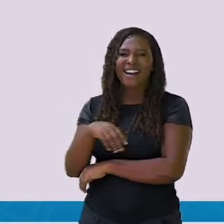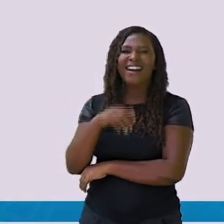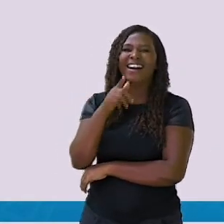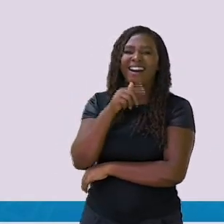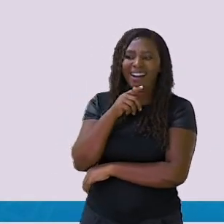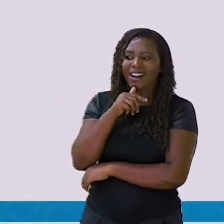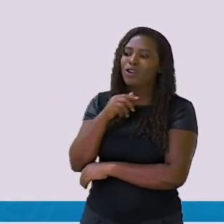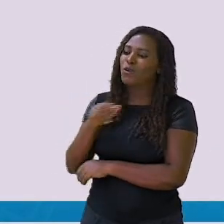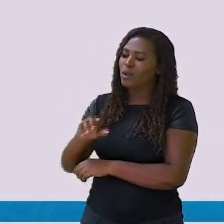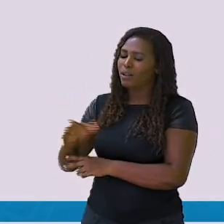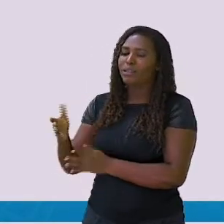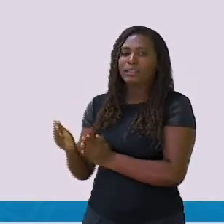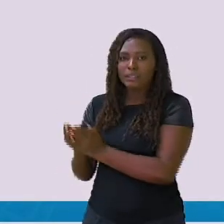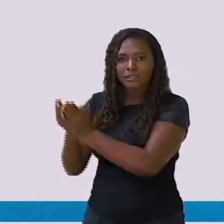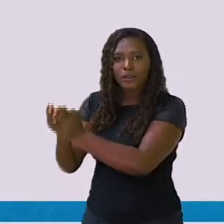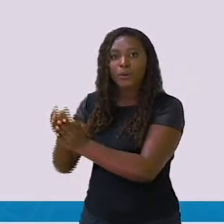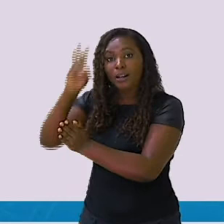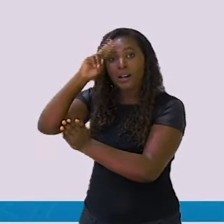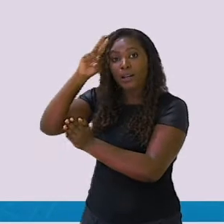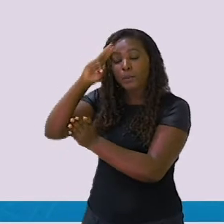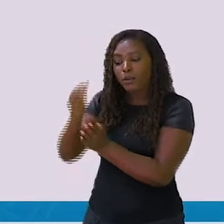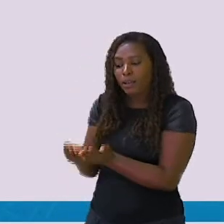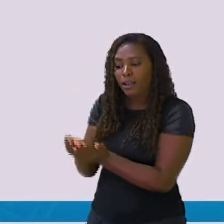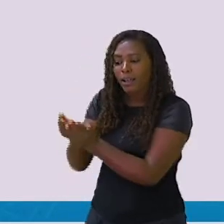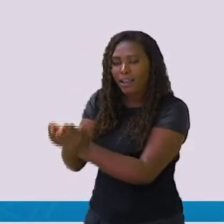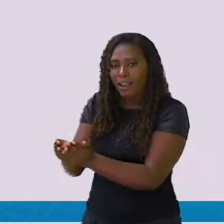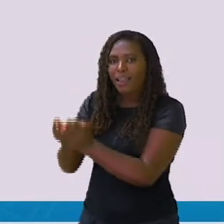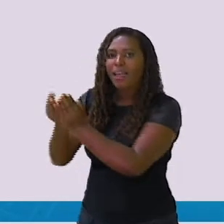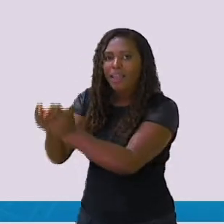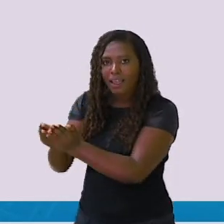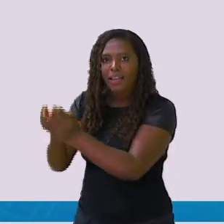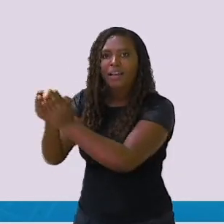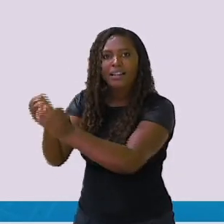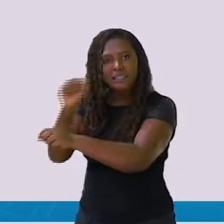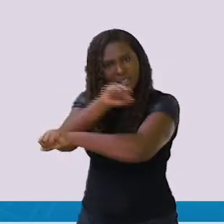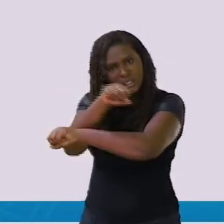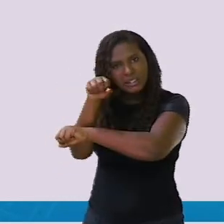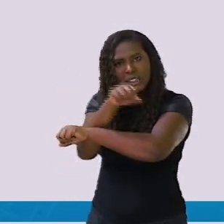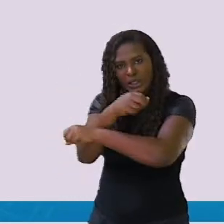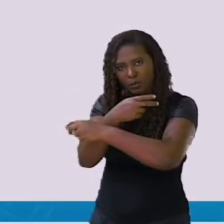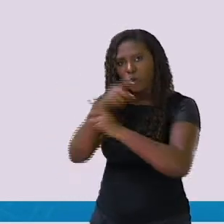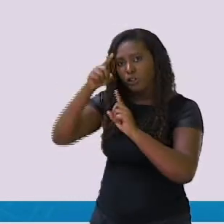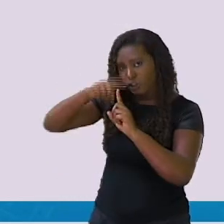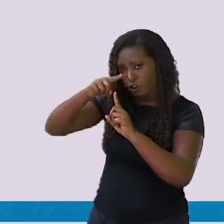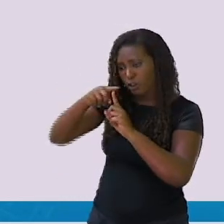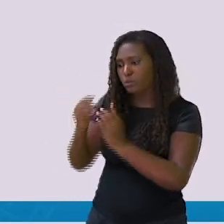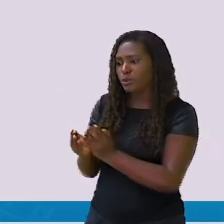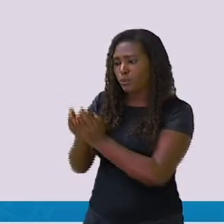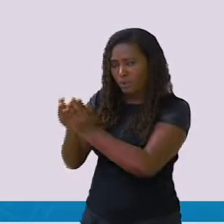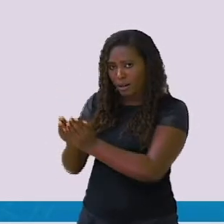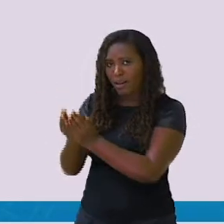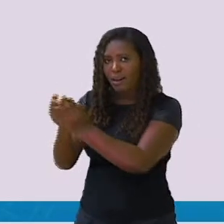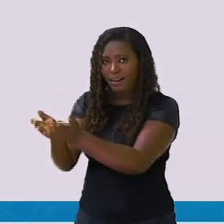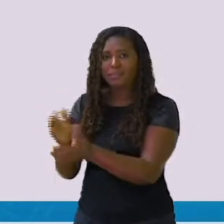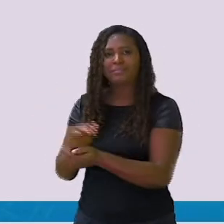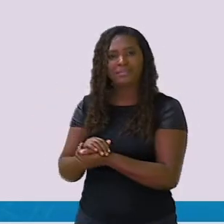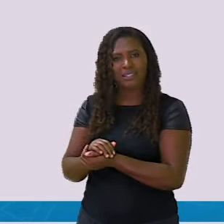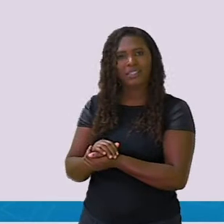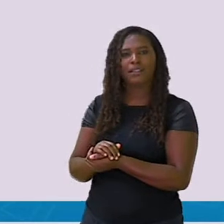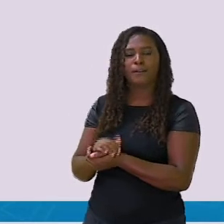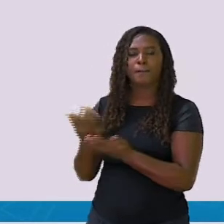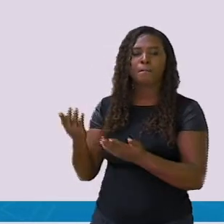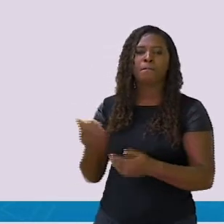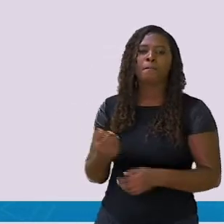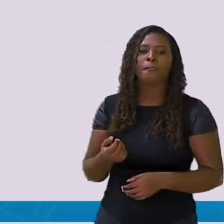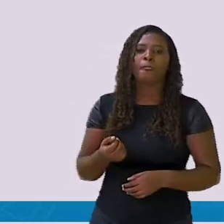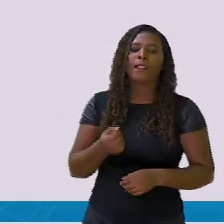Então, são pequenas frases resumidas, palavras, né, que ajudam muito. Então, olha aí, até do próprio Covid,